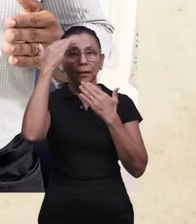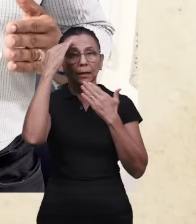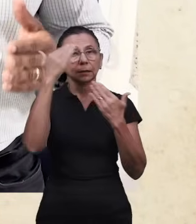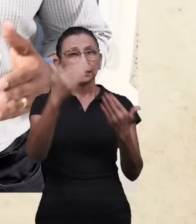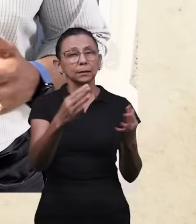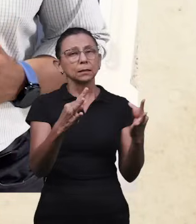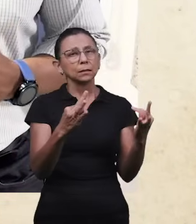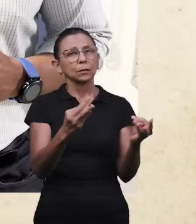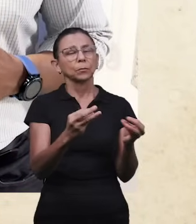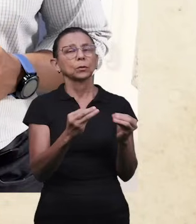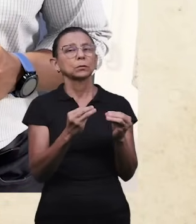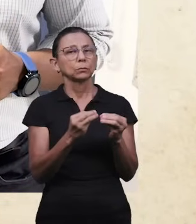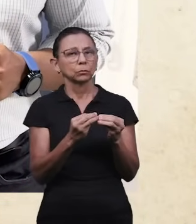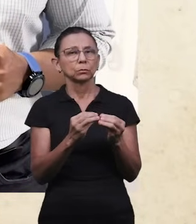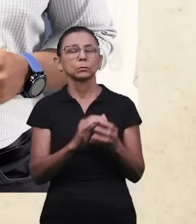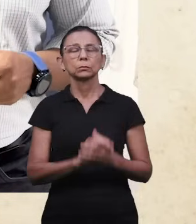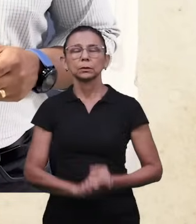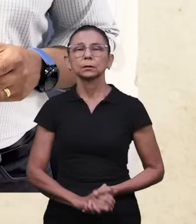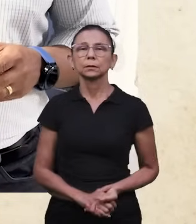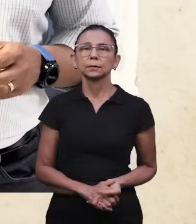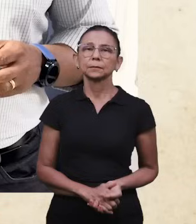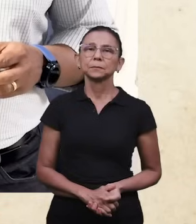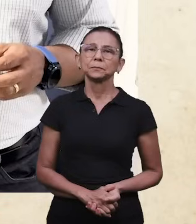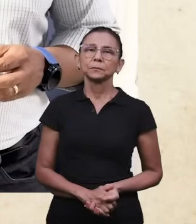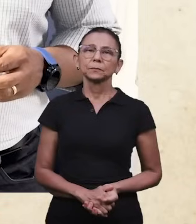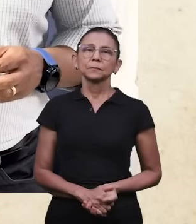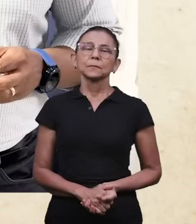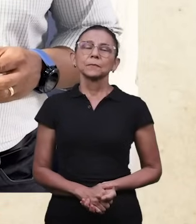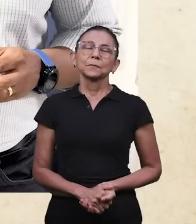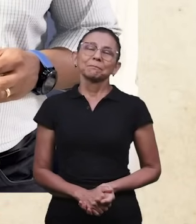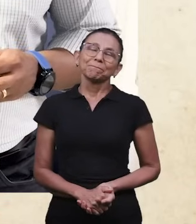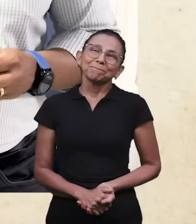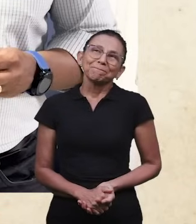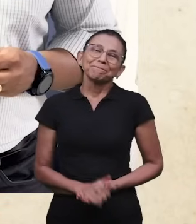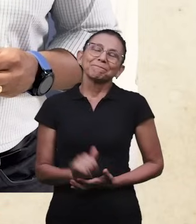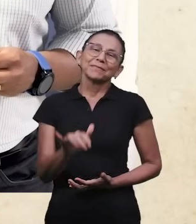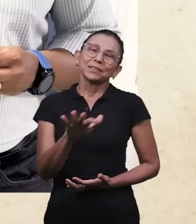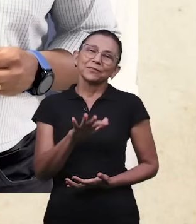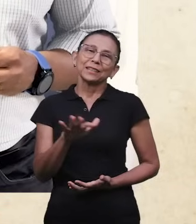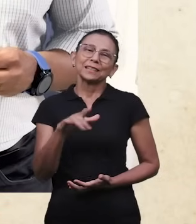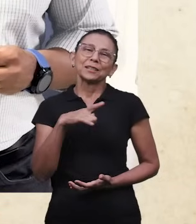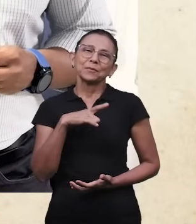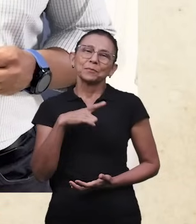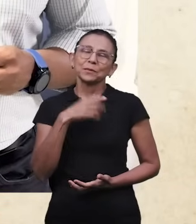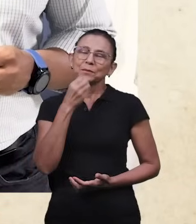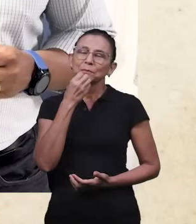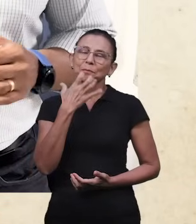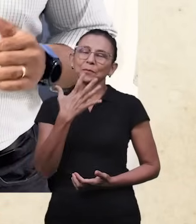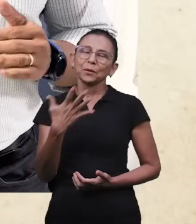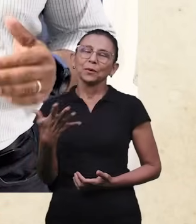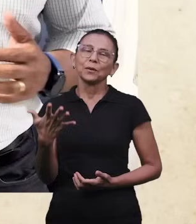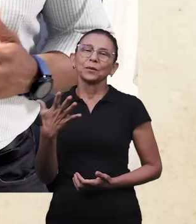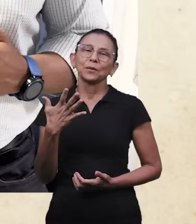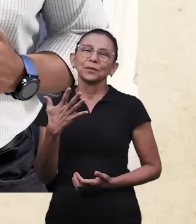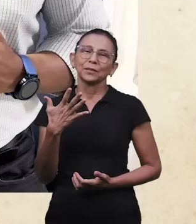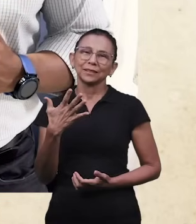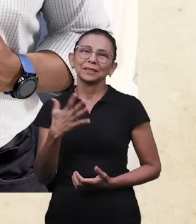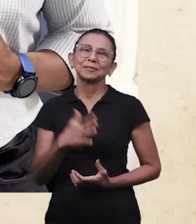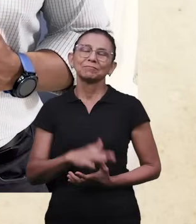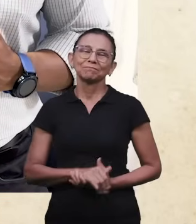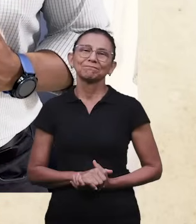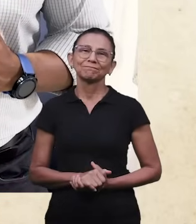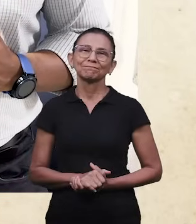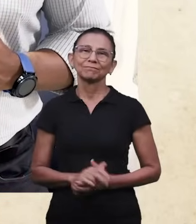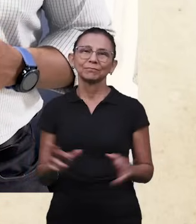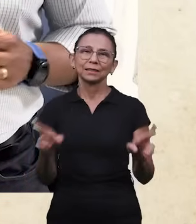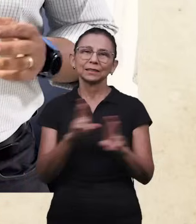eles estão fazendo por você. Certamente isso vai criar um ambiente muito favorável para um bom convívio